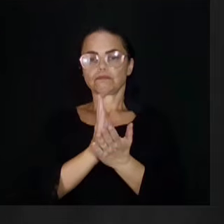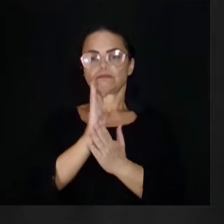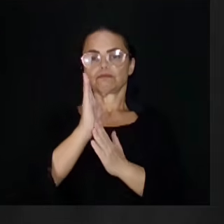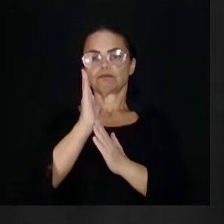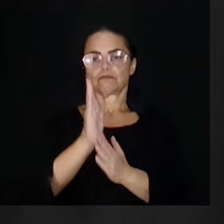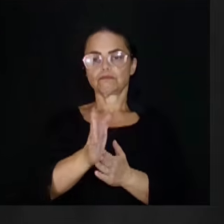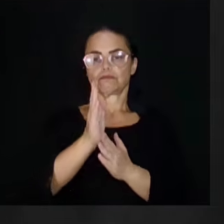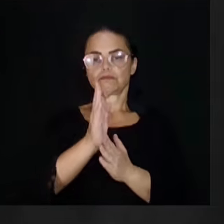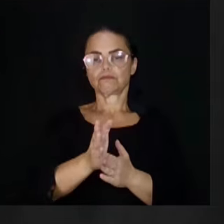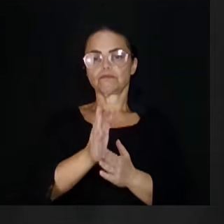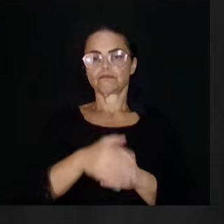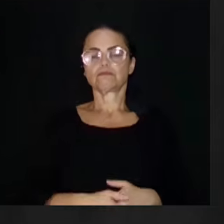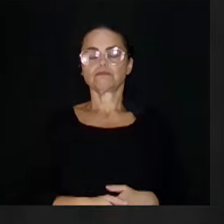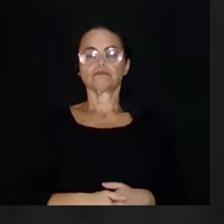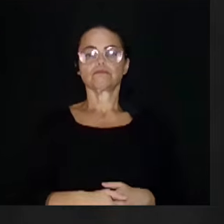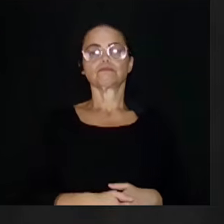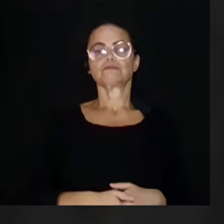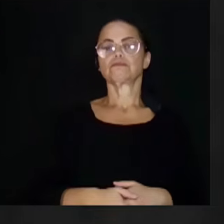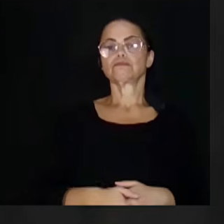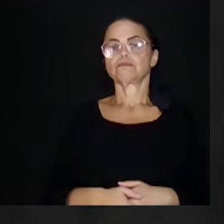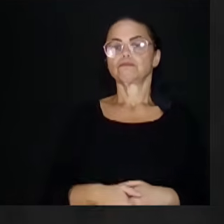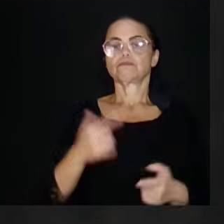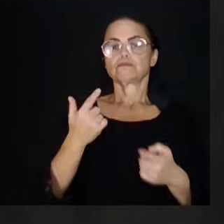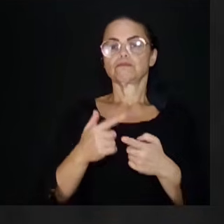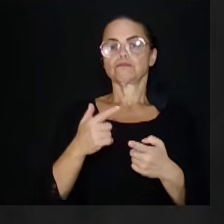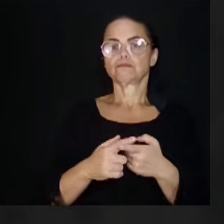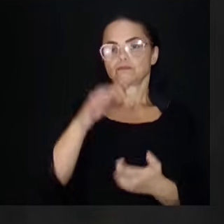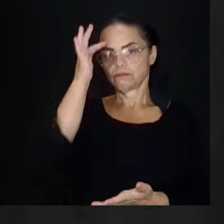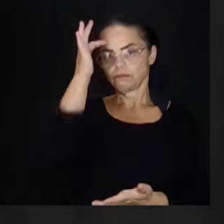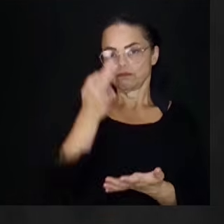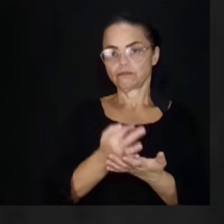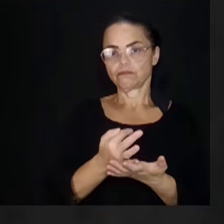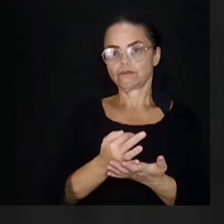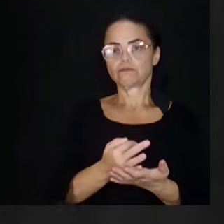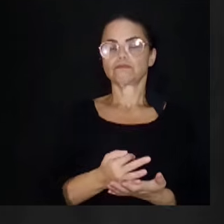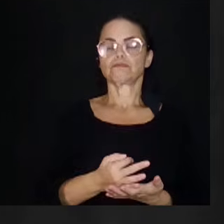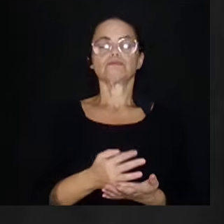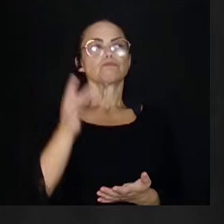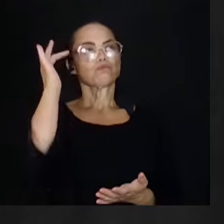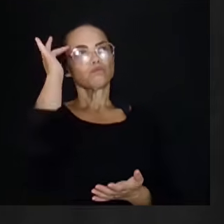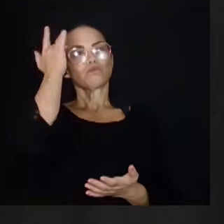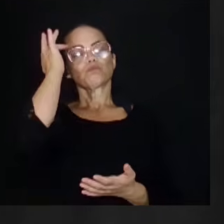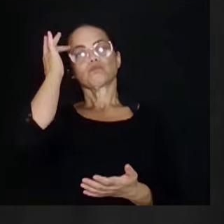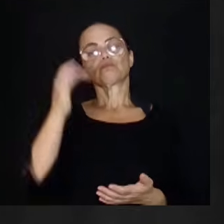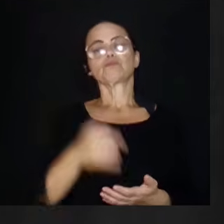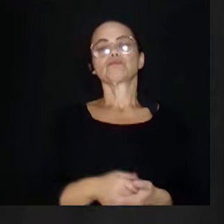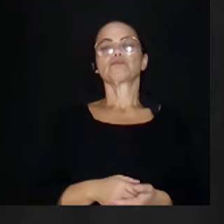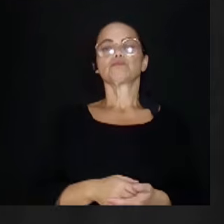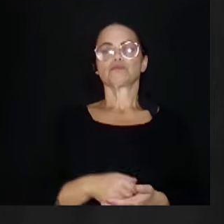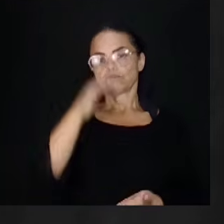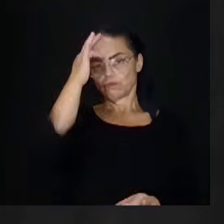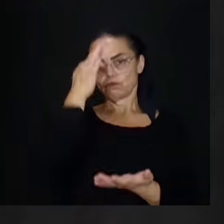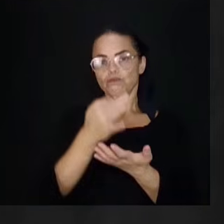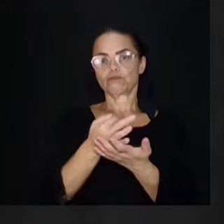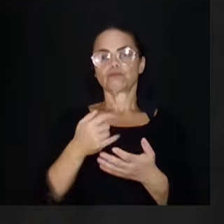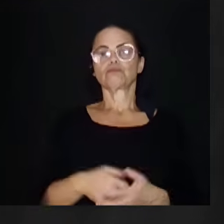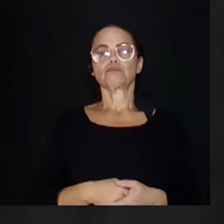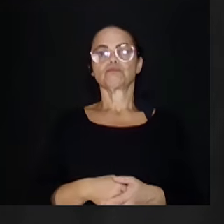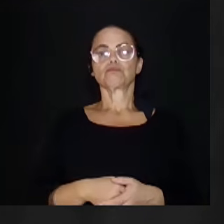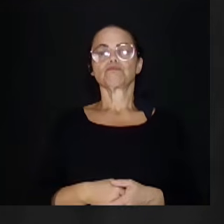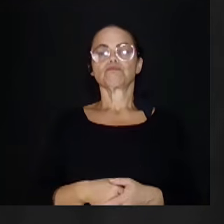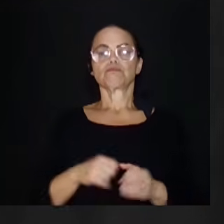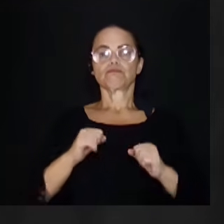Falo que ela fortalece porque é a fé, né? Eu acho que a fé, ela nos